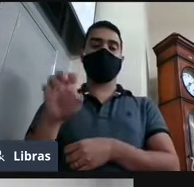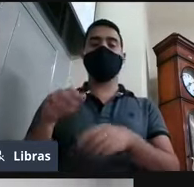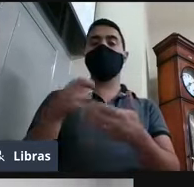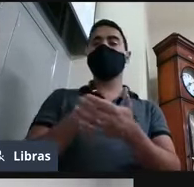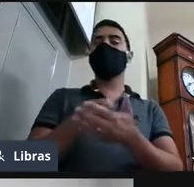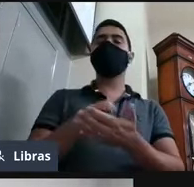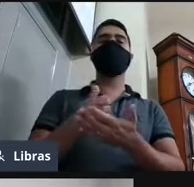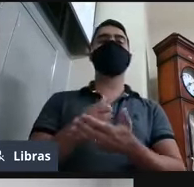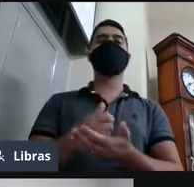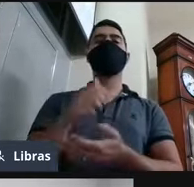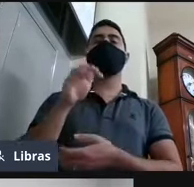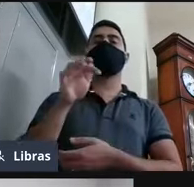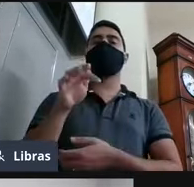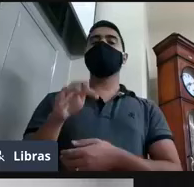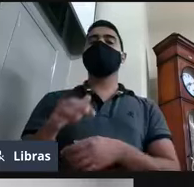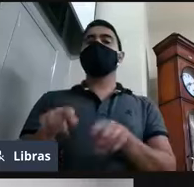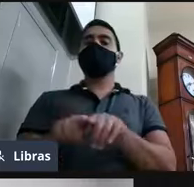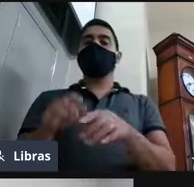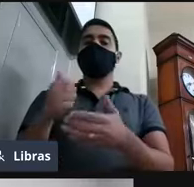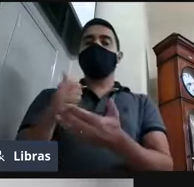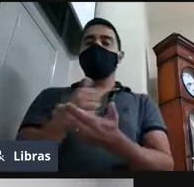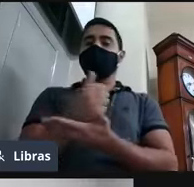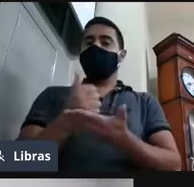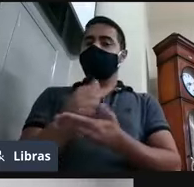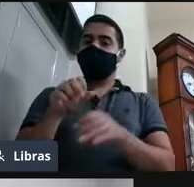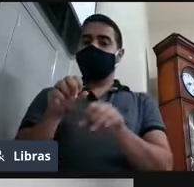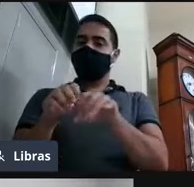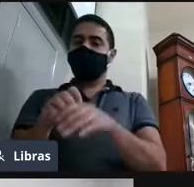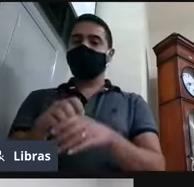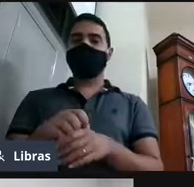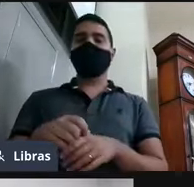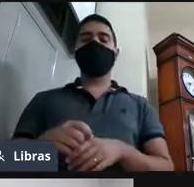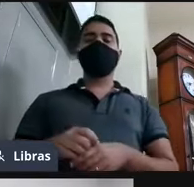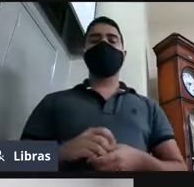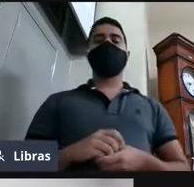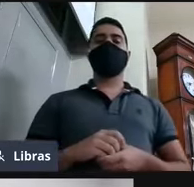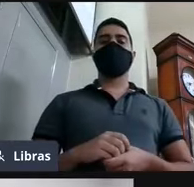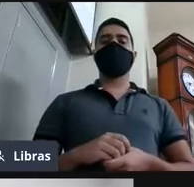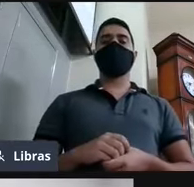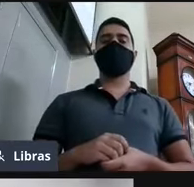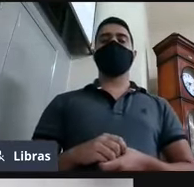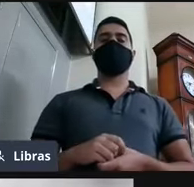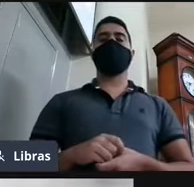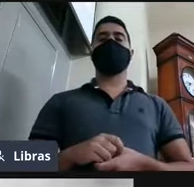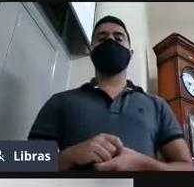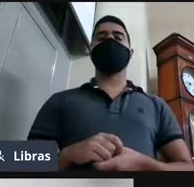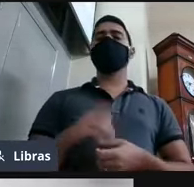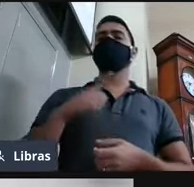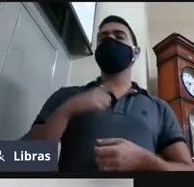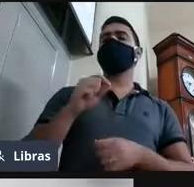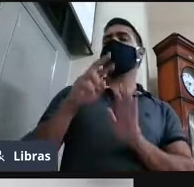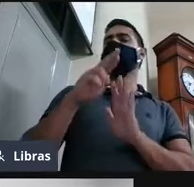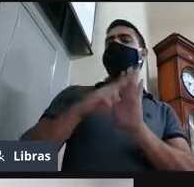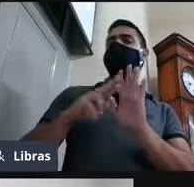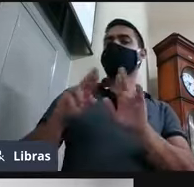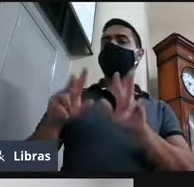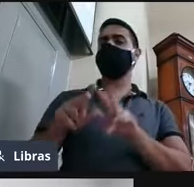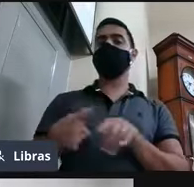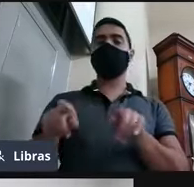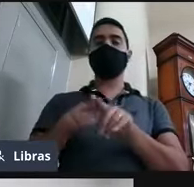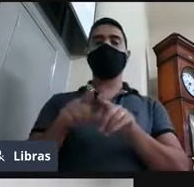emana da Constituição Federal, portanto, fora do alcance de outro mandamento infraconstitucional, que contém a regra distinta. A Lei